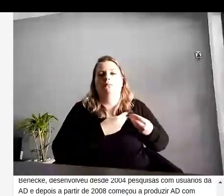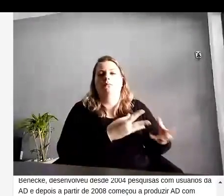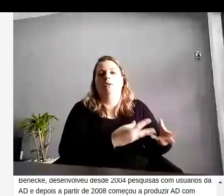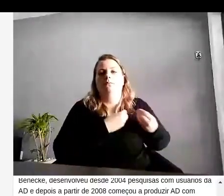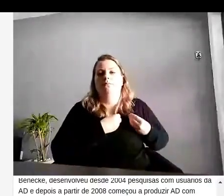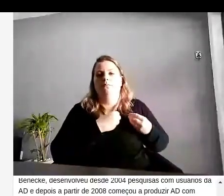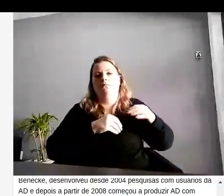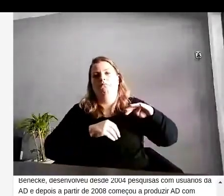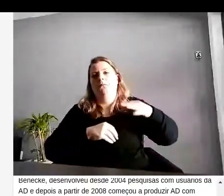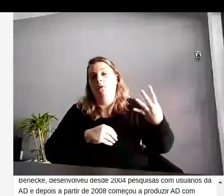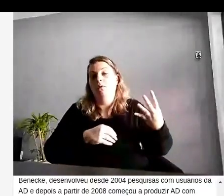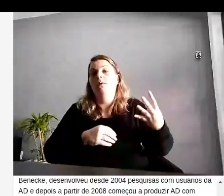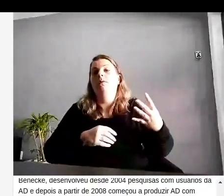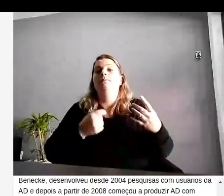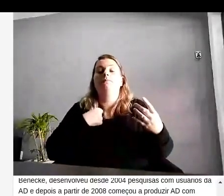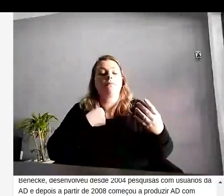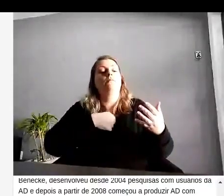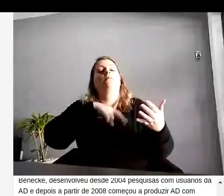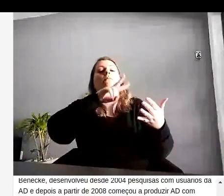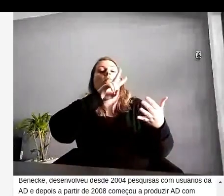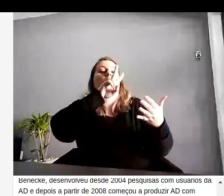E eu leio esse roteiro,